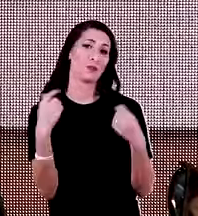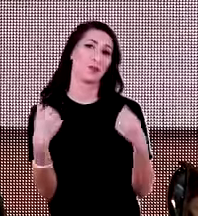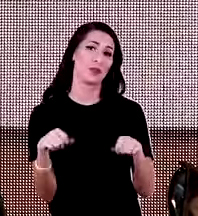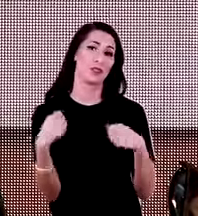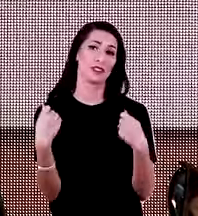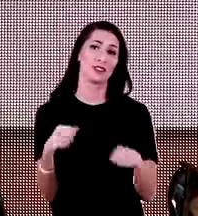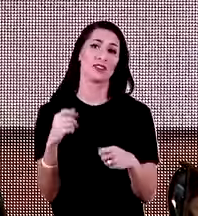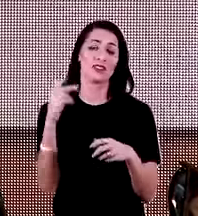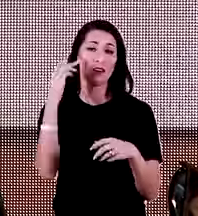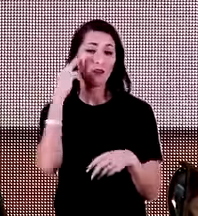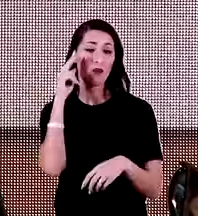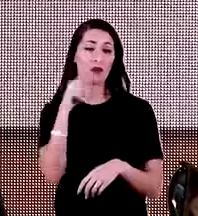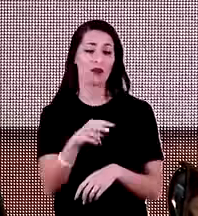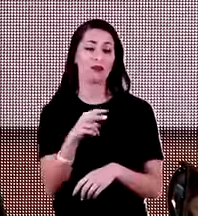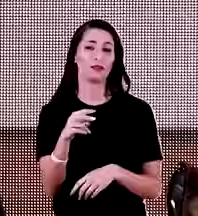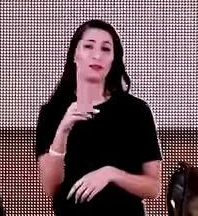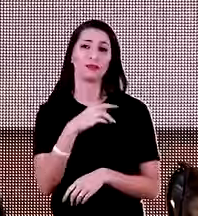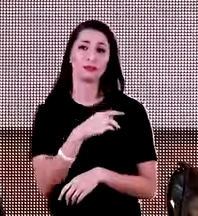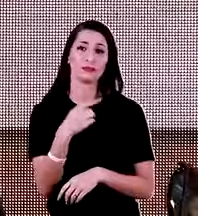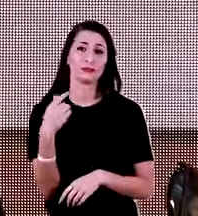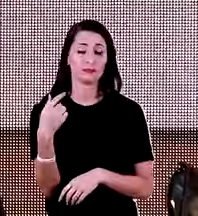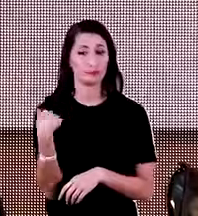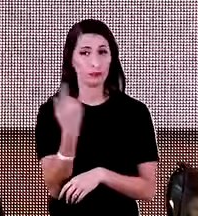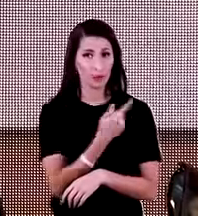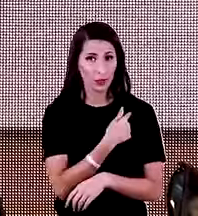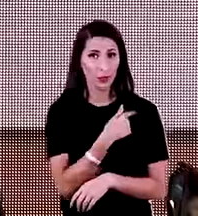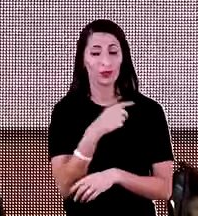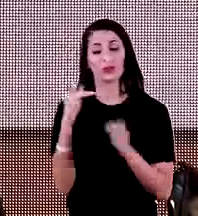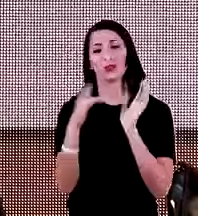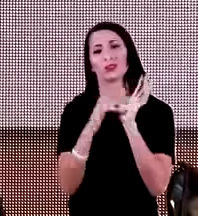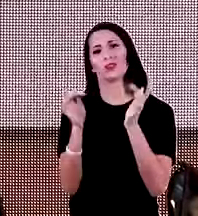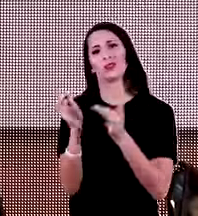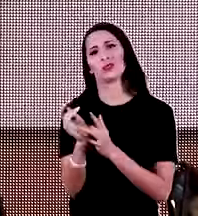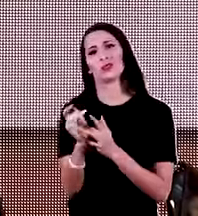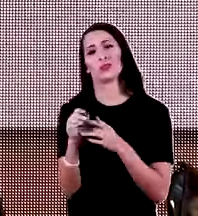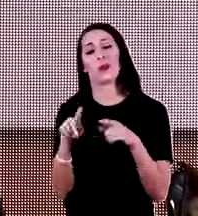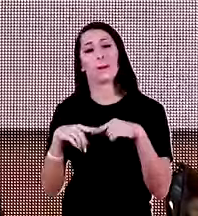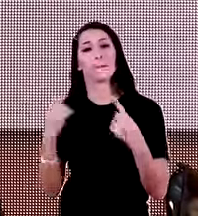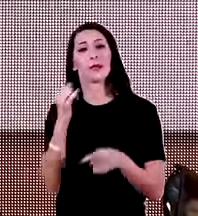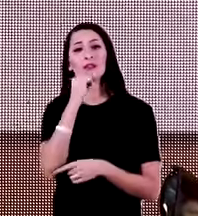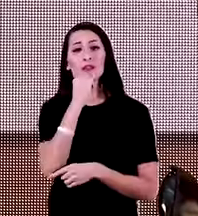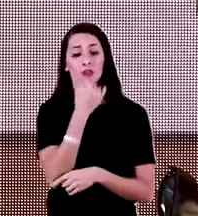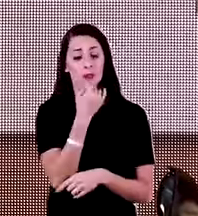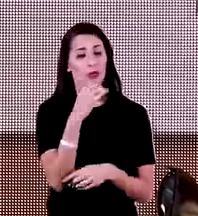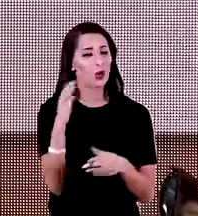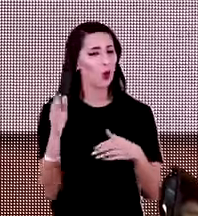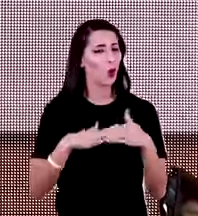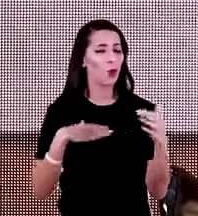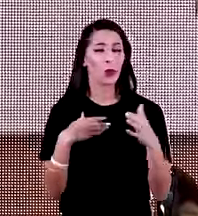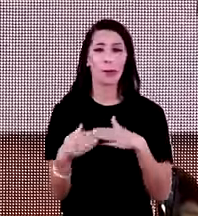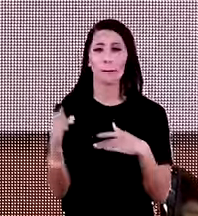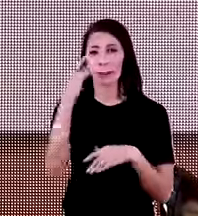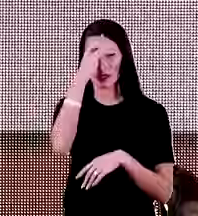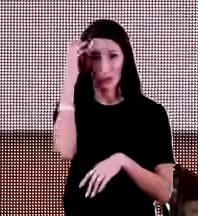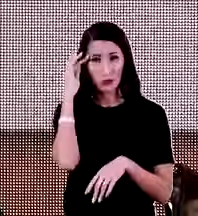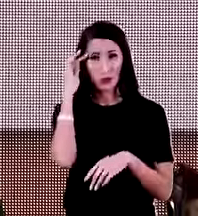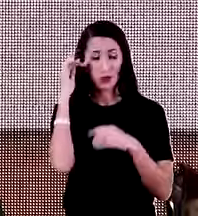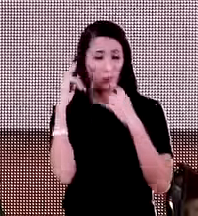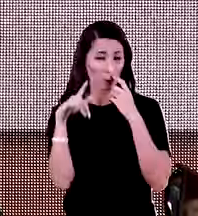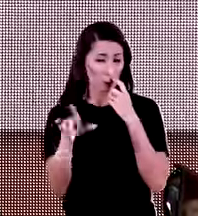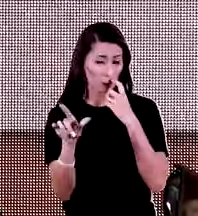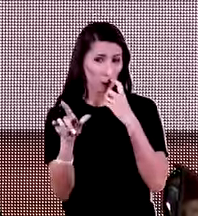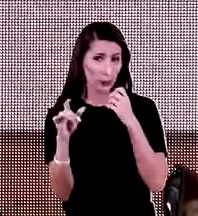Mas infelizmente, não é qualquer pessoa que consegue chorar com você, sofrer com